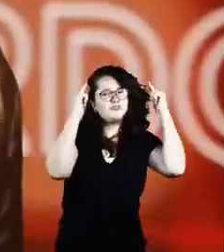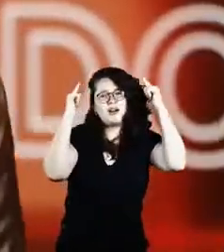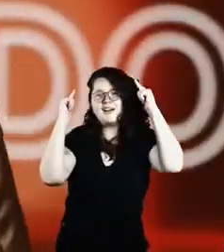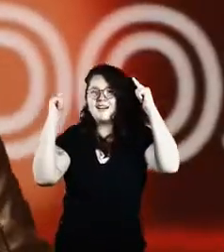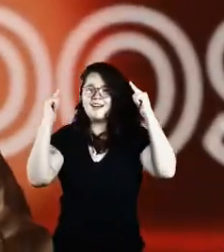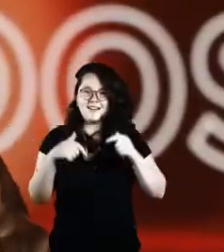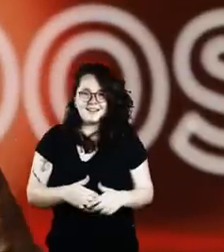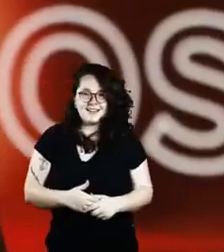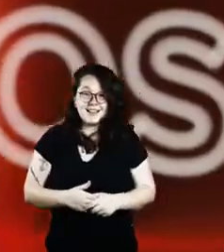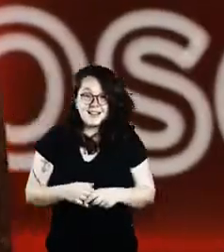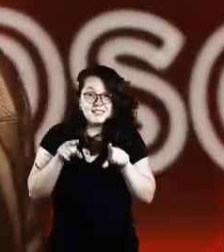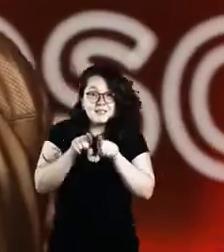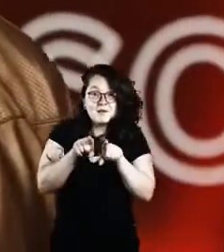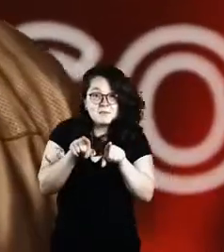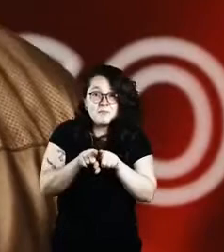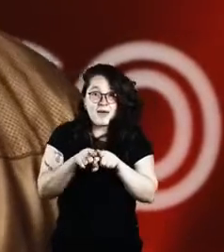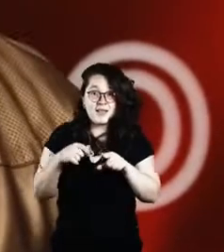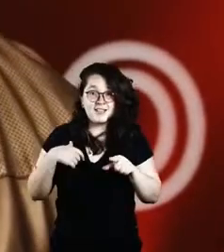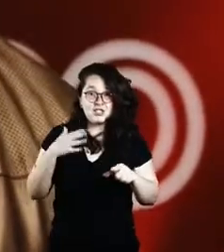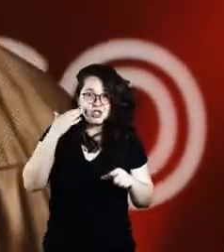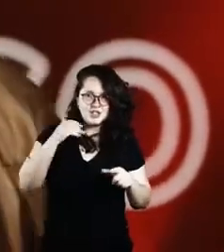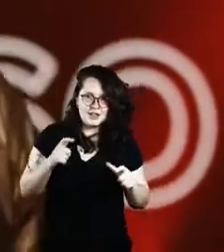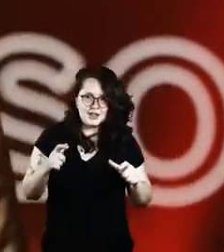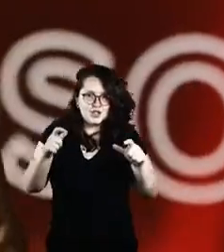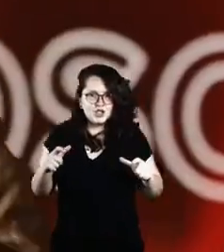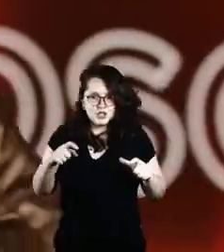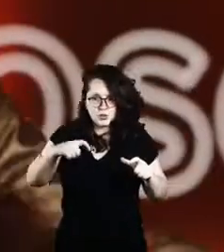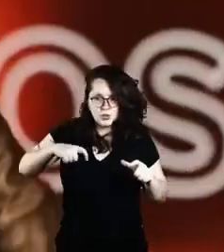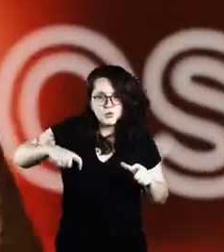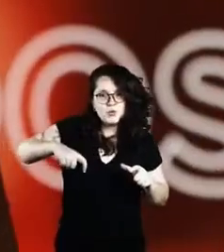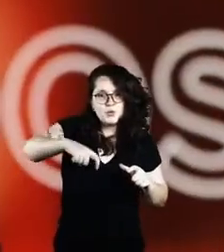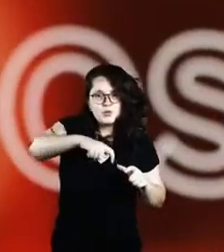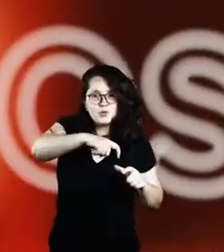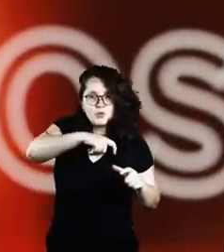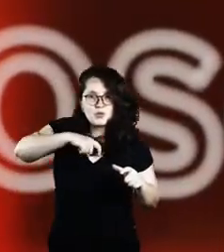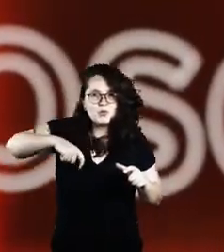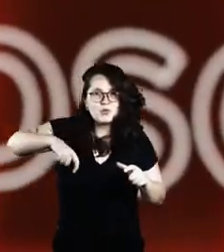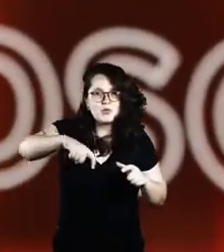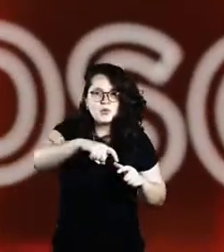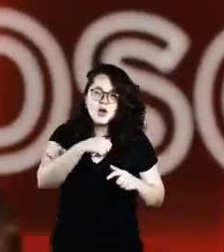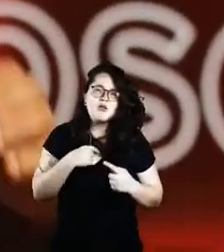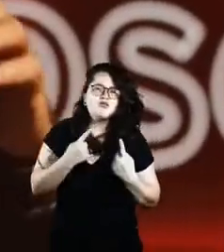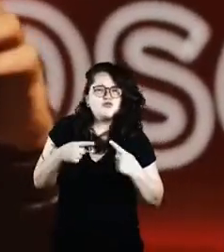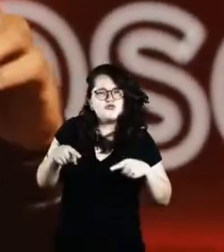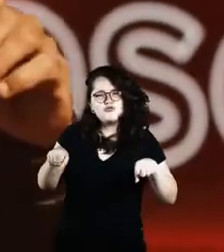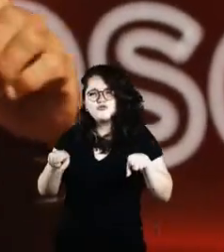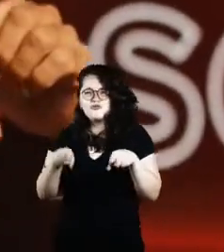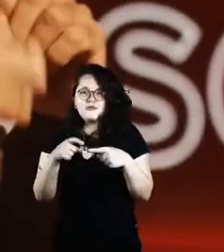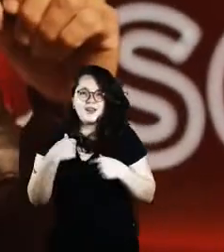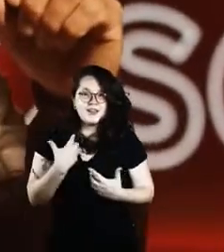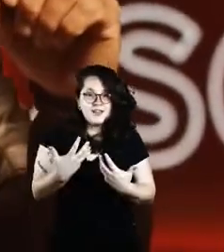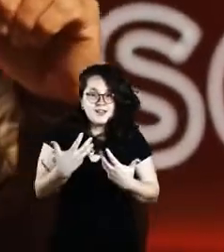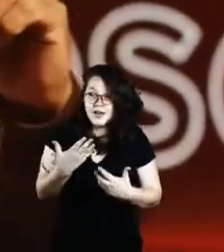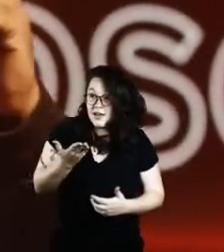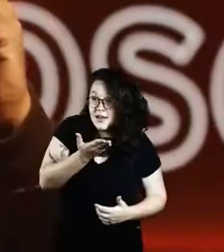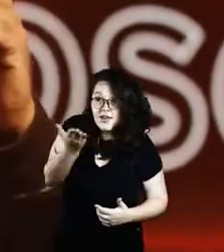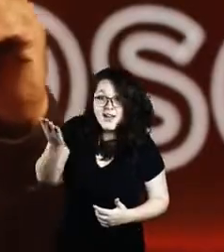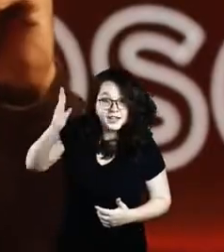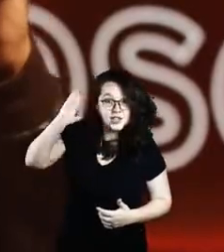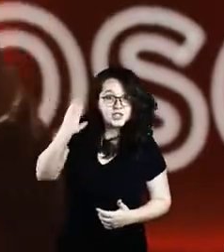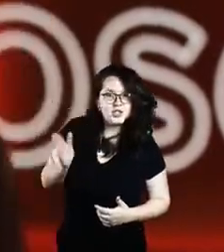peguei os primeiros discos de rap para escutar. E essas pessoas já estavam lá, antes de